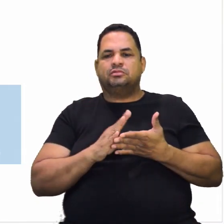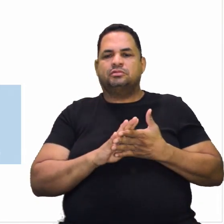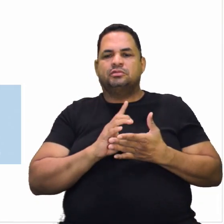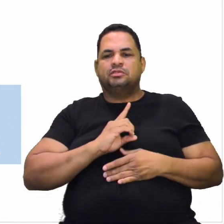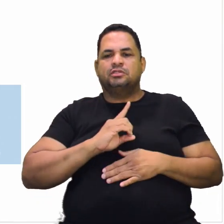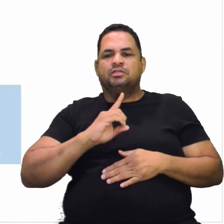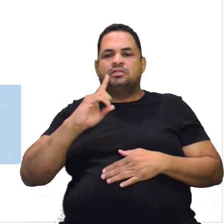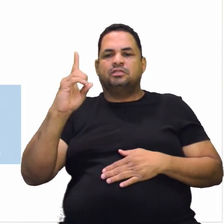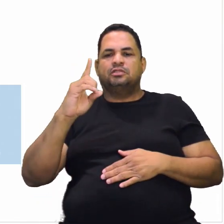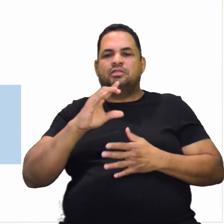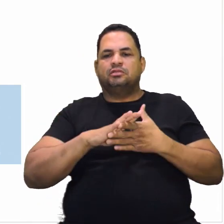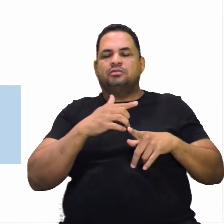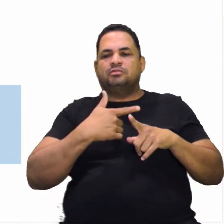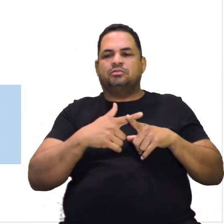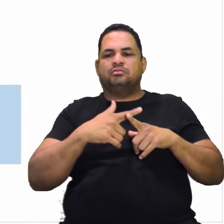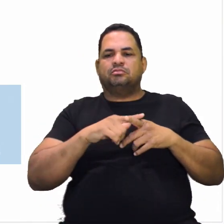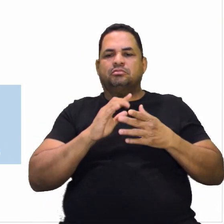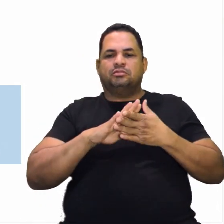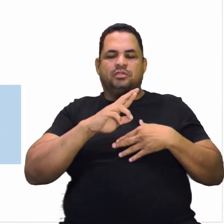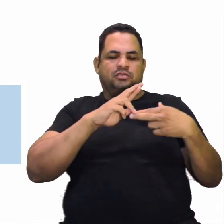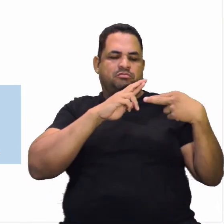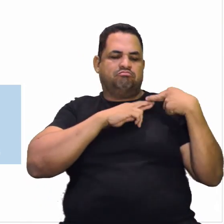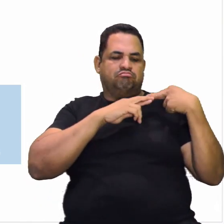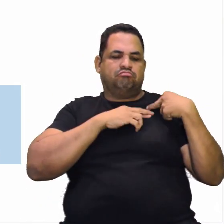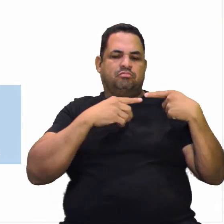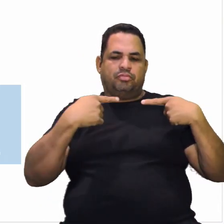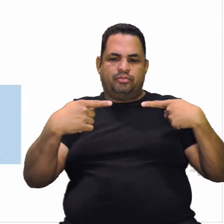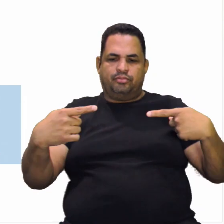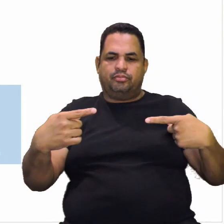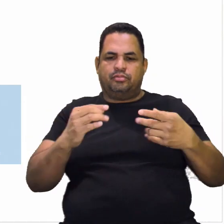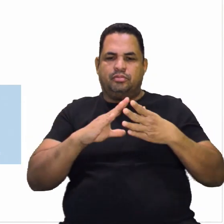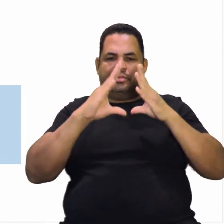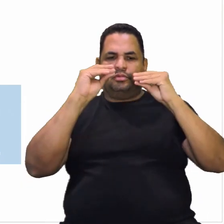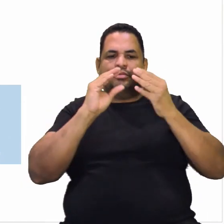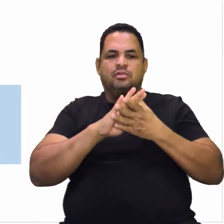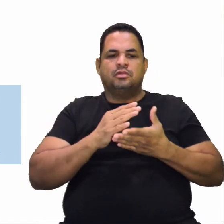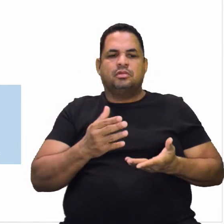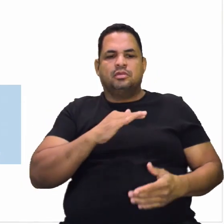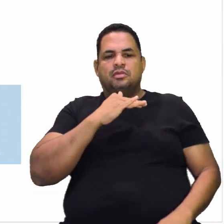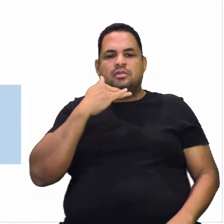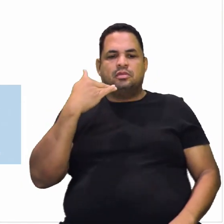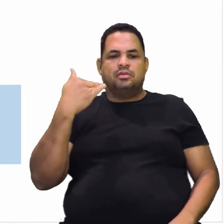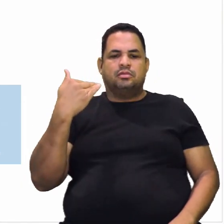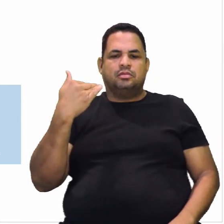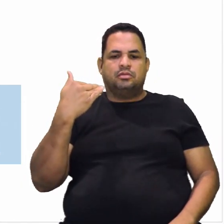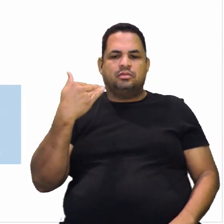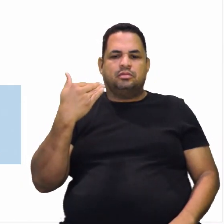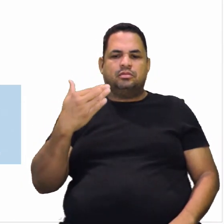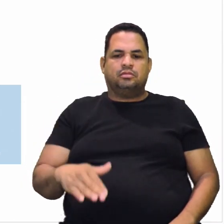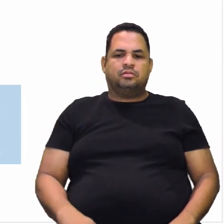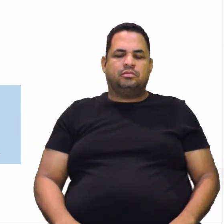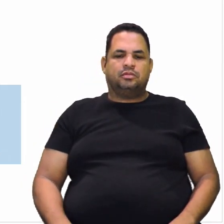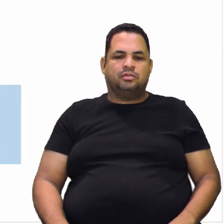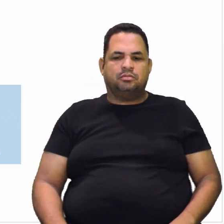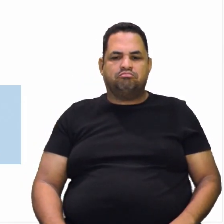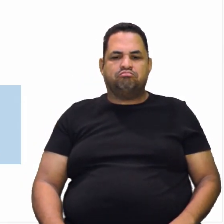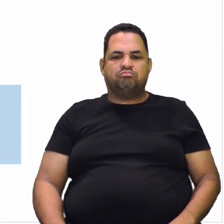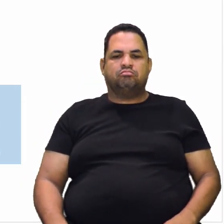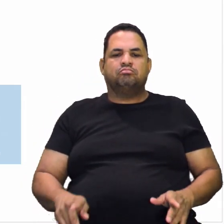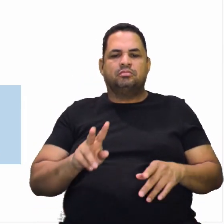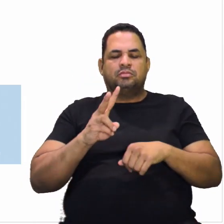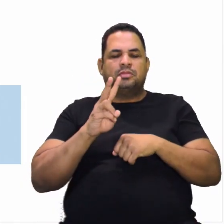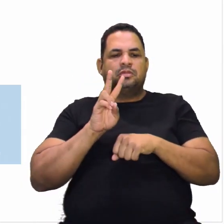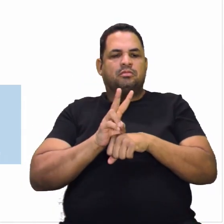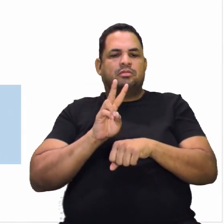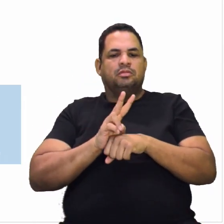responsável pela guerra e pela escuridão. É morto pelo Horus, que é filho de Osíris, e Íris, cabeça de falcão, e é o protetor do faraó e